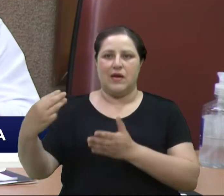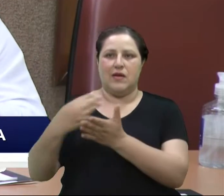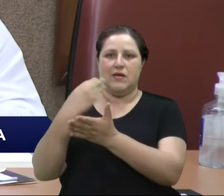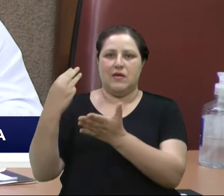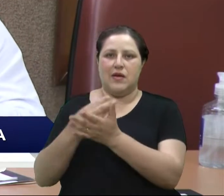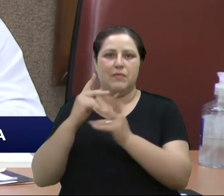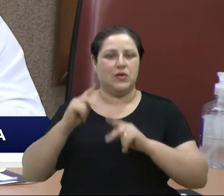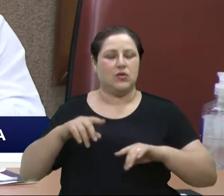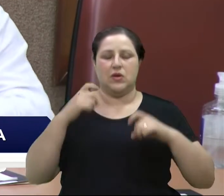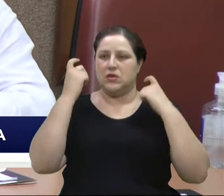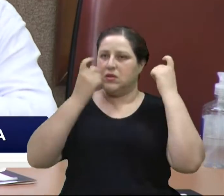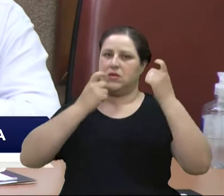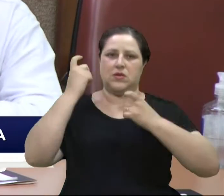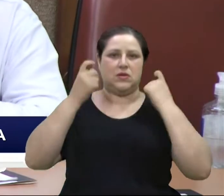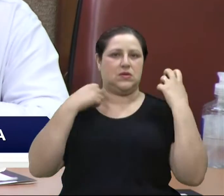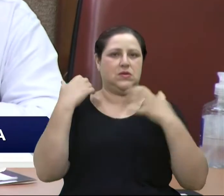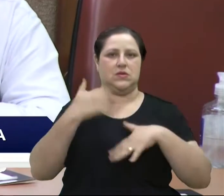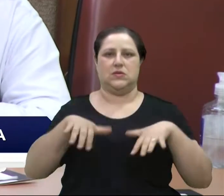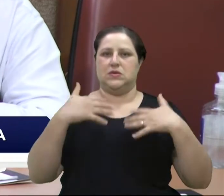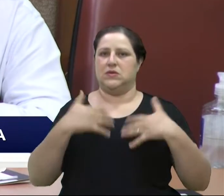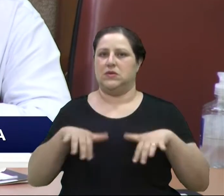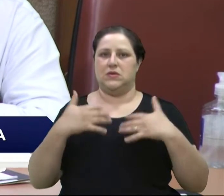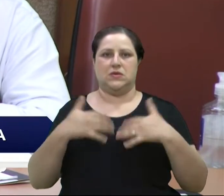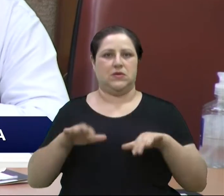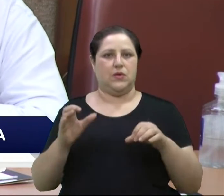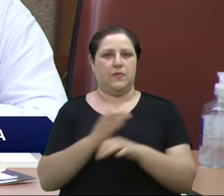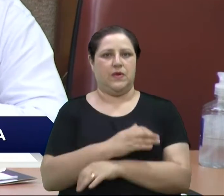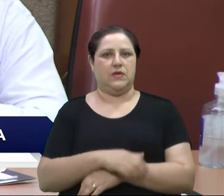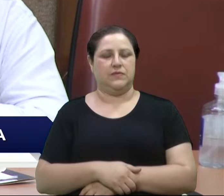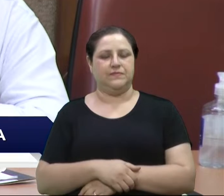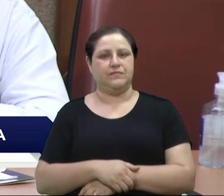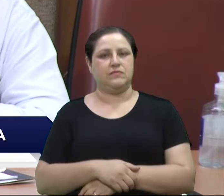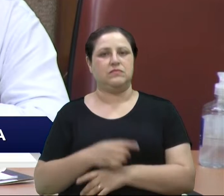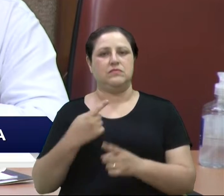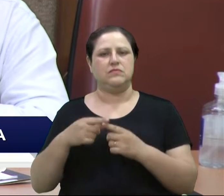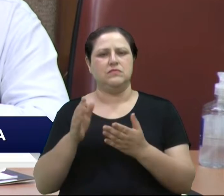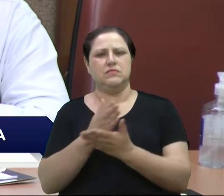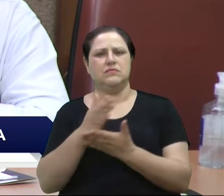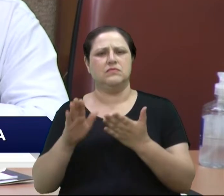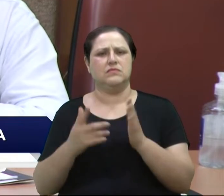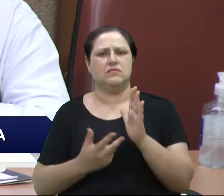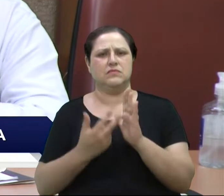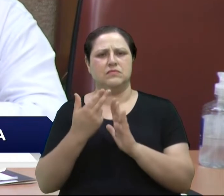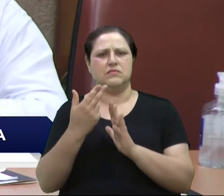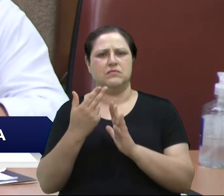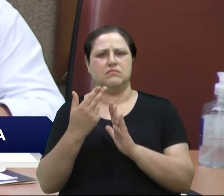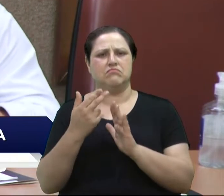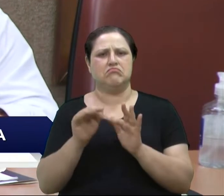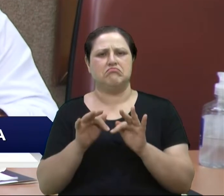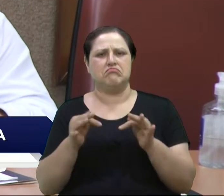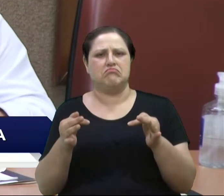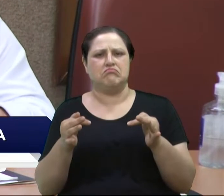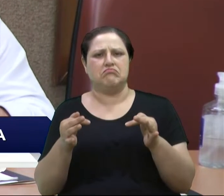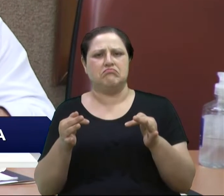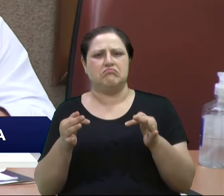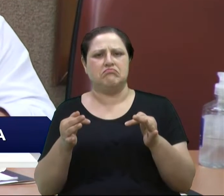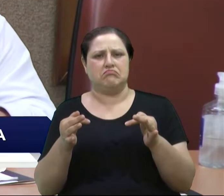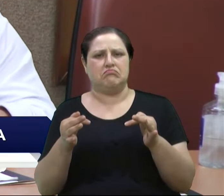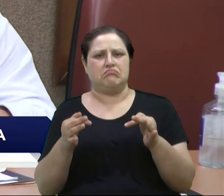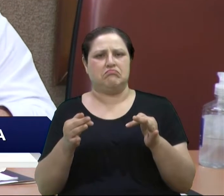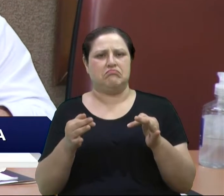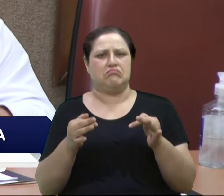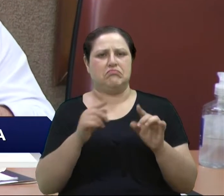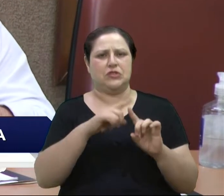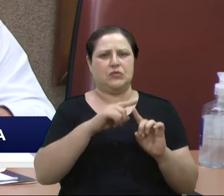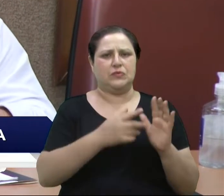desespero total. Porque, por vezes, uma cirurgia de colistectomia, que é uma coisa extremamente tranquila,